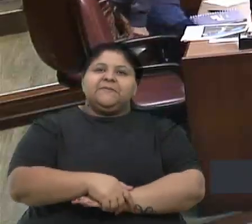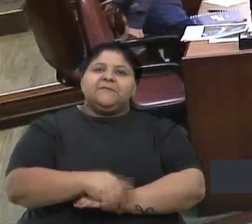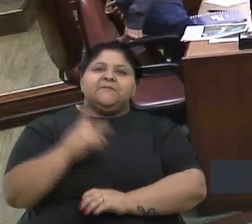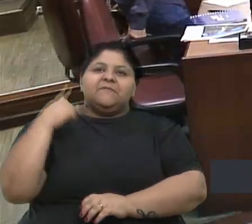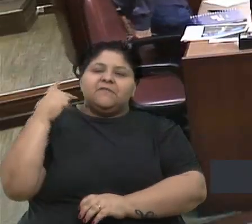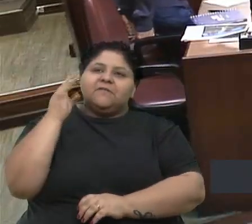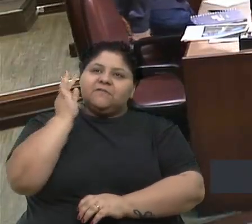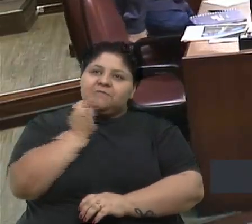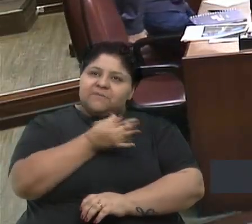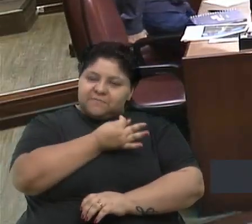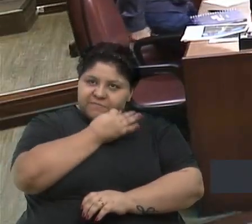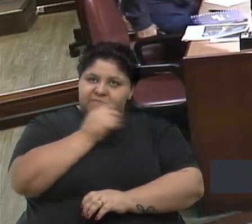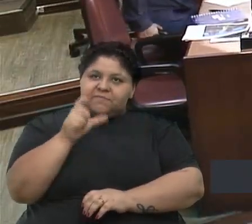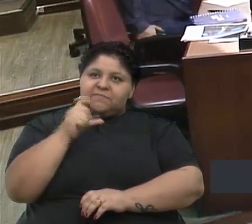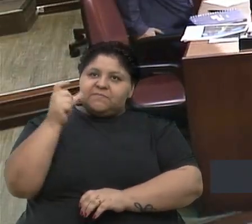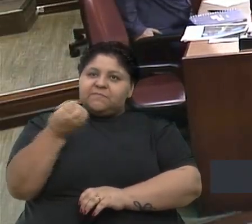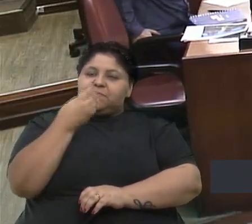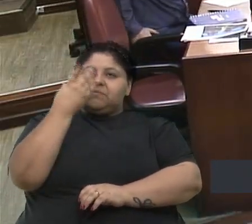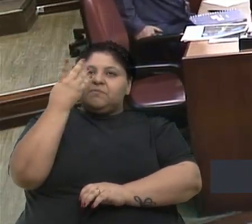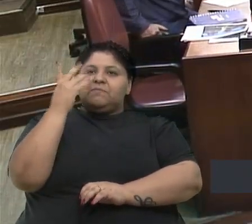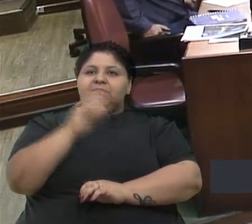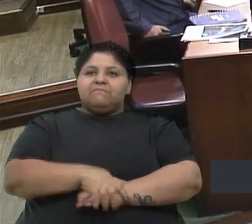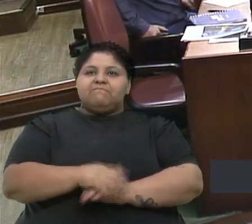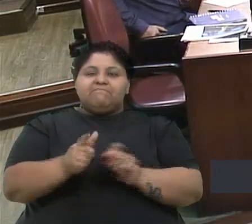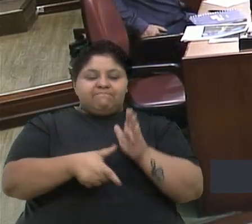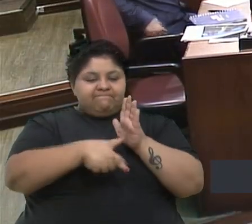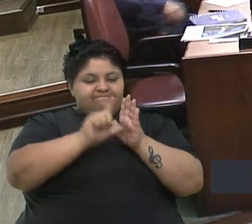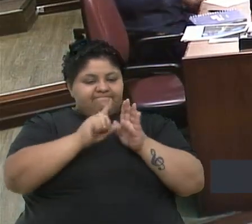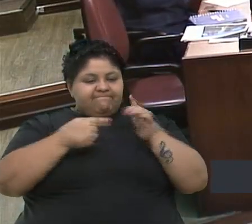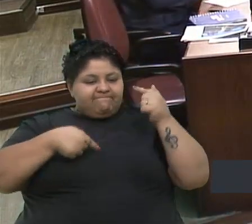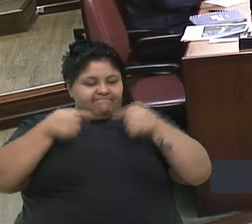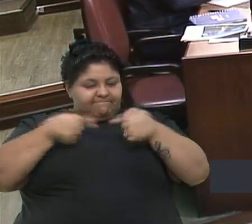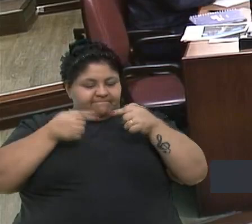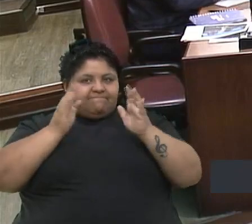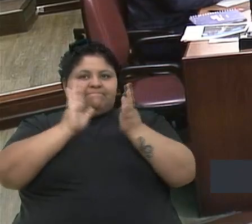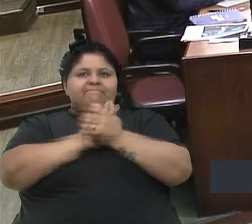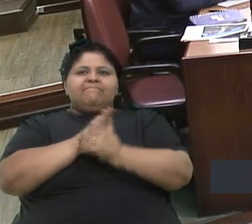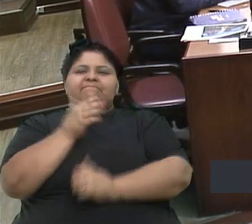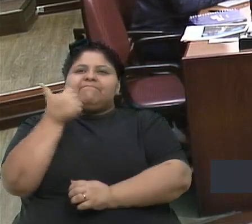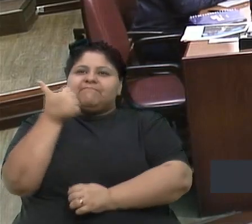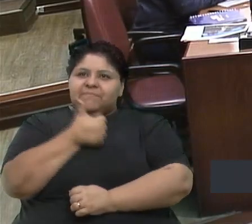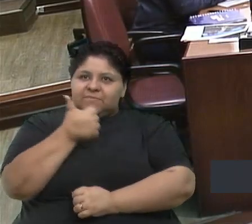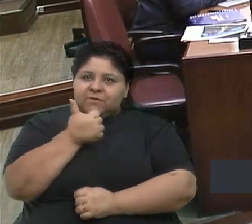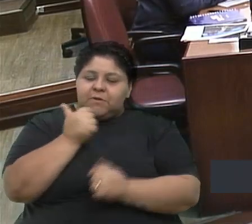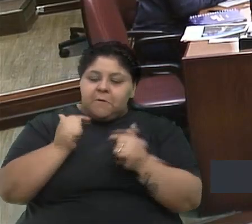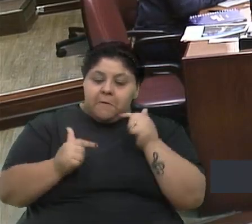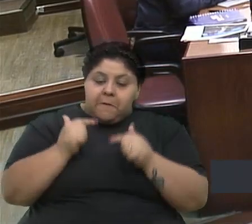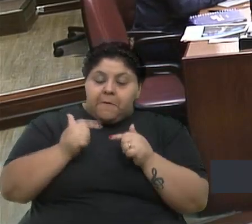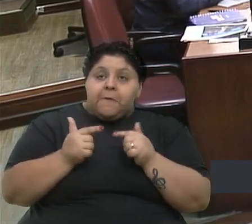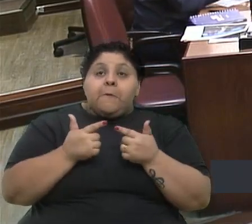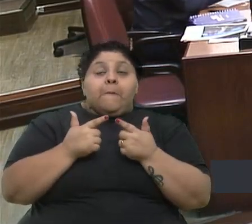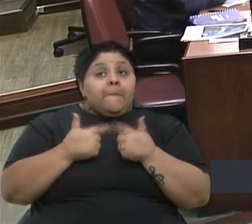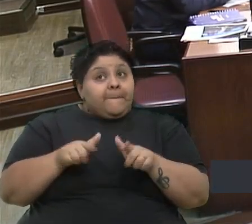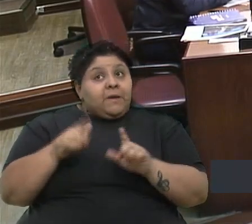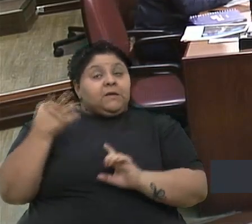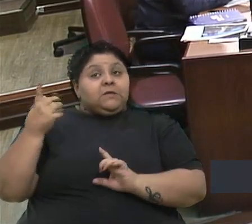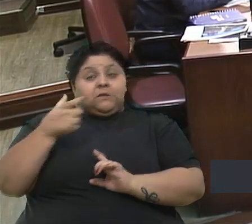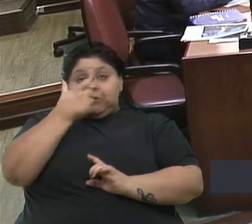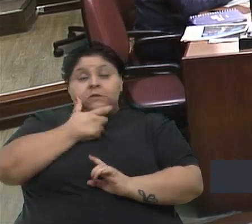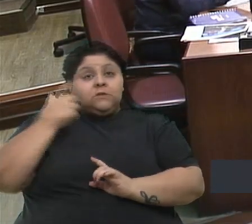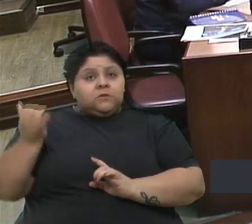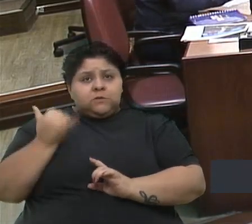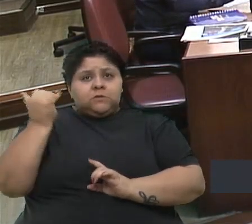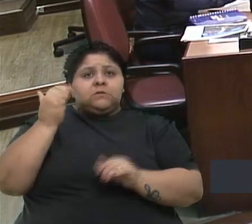Palavra. Senhor presidente, bom, antecipamos aqui o debate, estamos ainda em primeira discussão, mas acho que é importante a gente